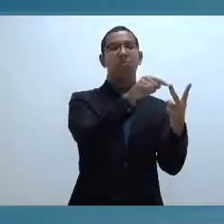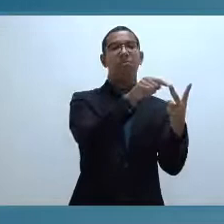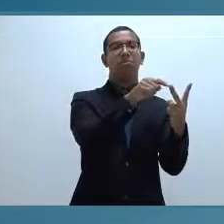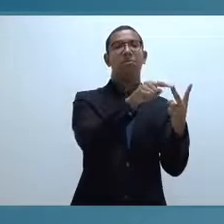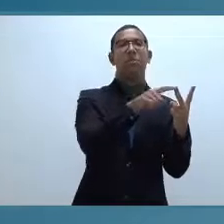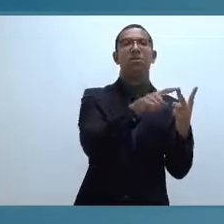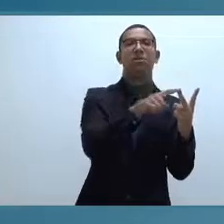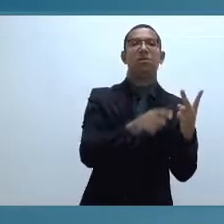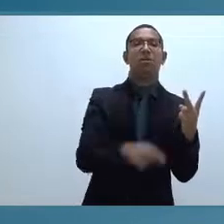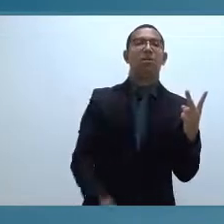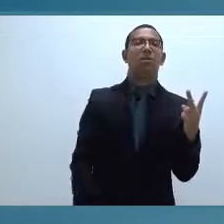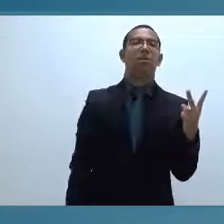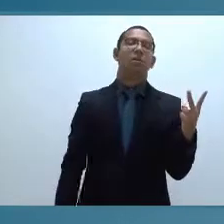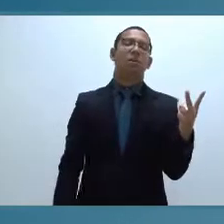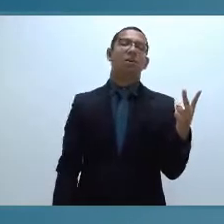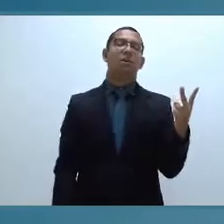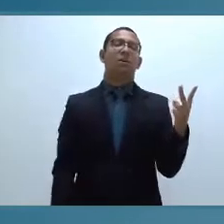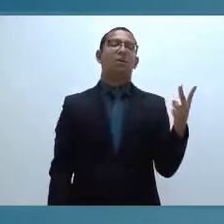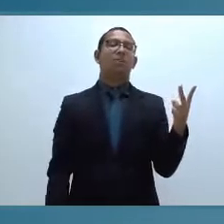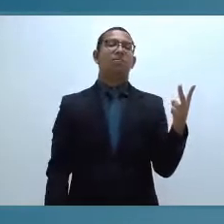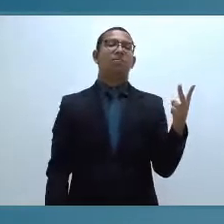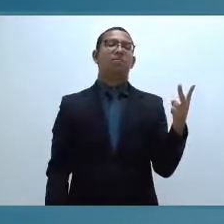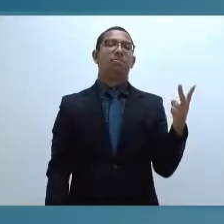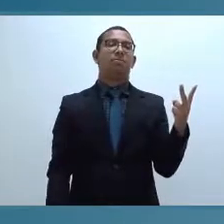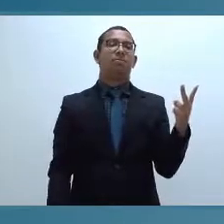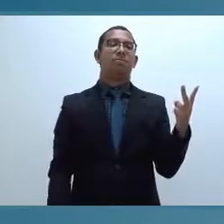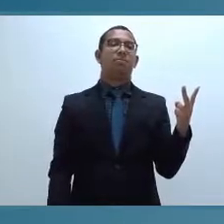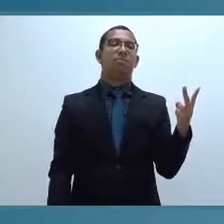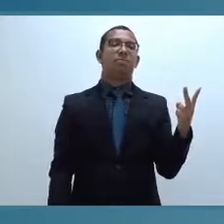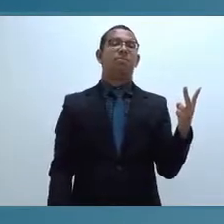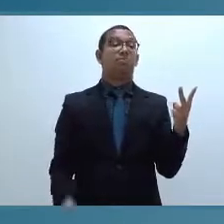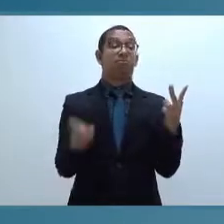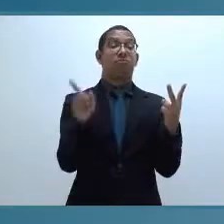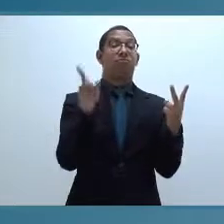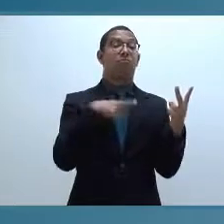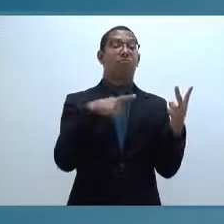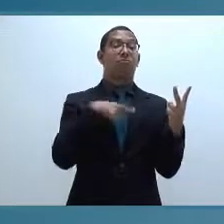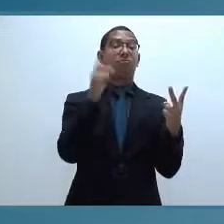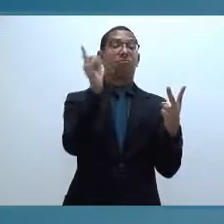subsidiado pelos argumentos levantados pelo desembargador Constantino.